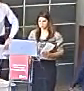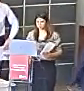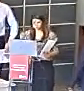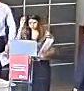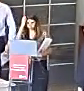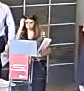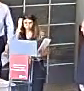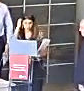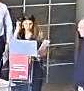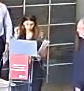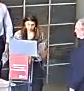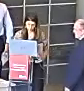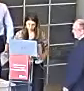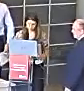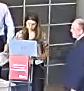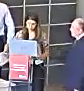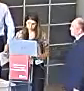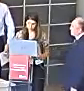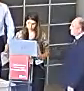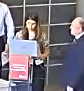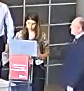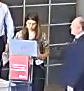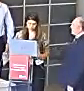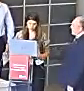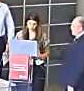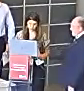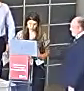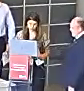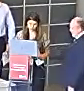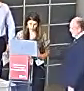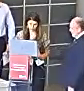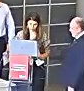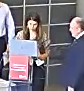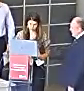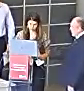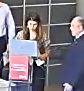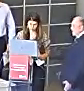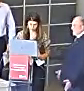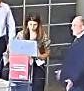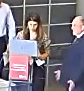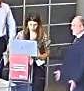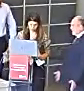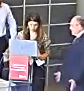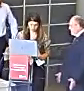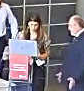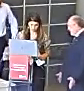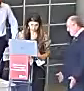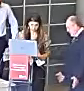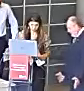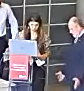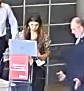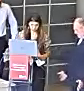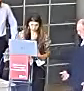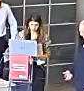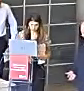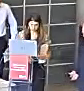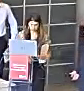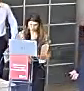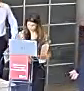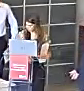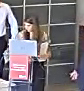Constituição Federal de irir e esses direitos não estão sendo respeitados até o presente momento então